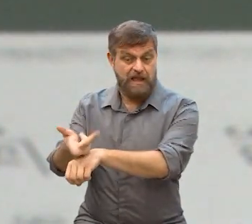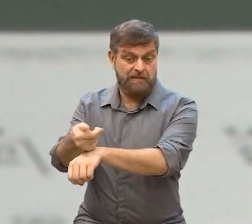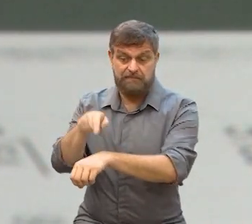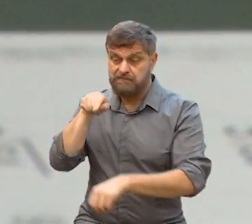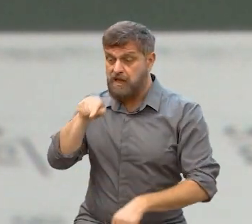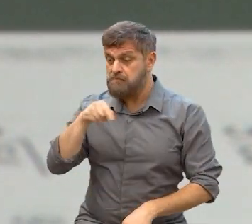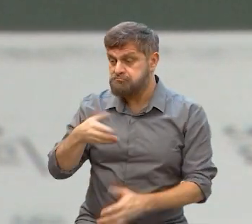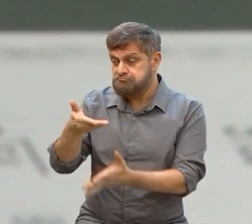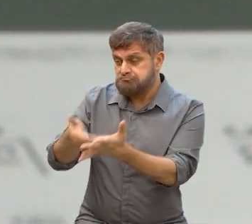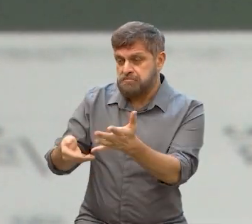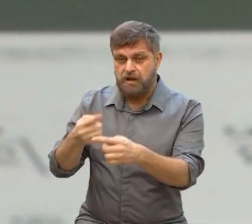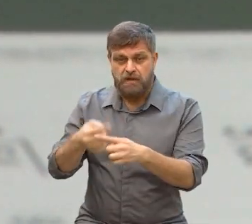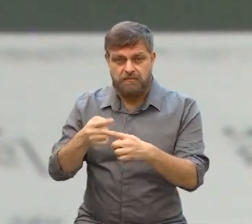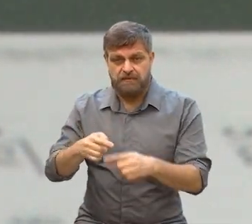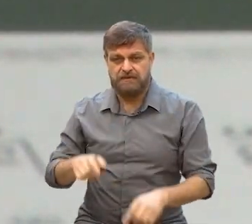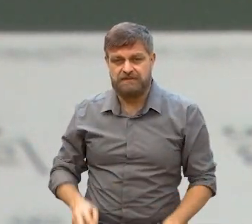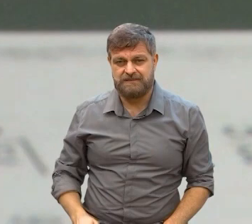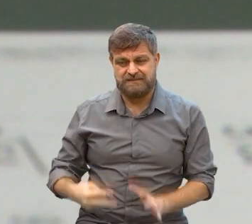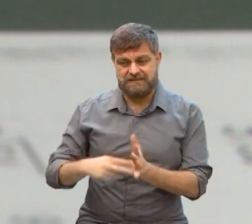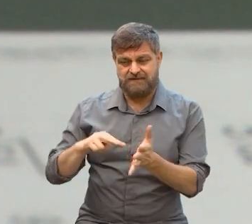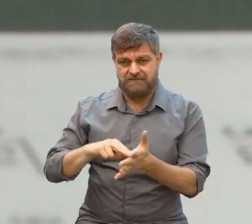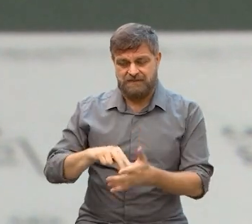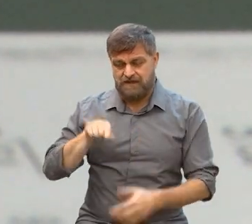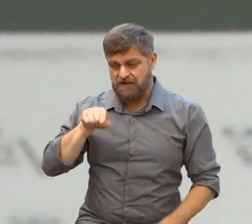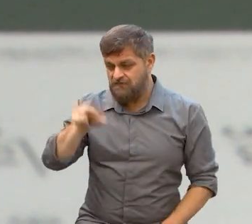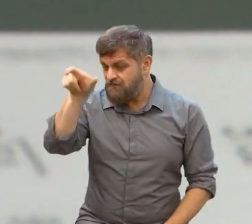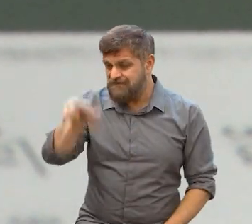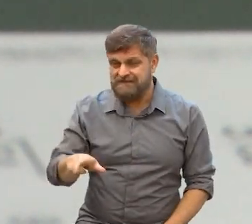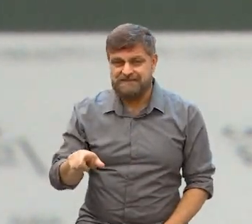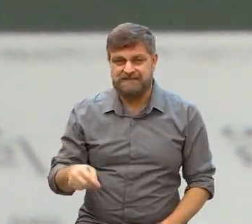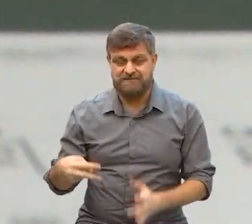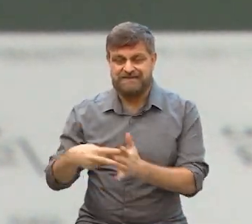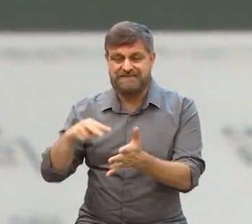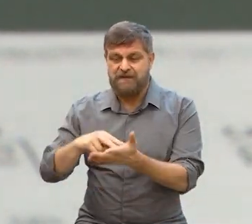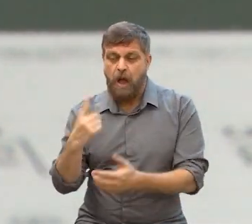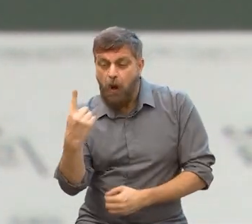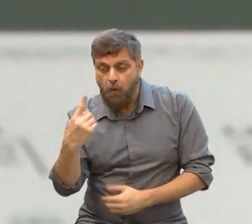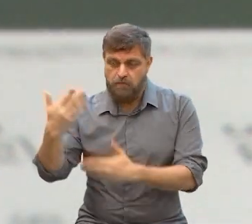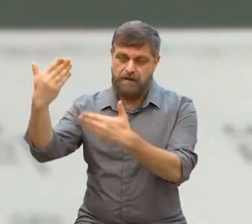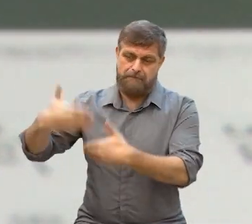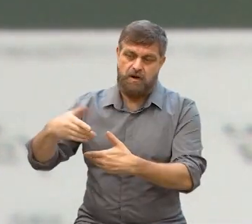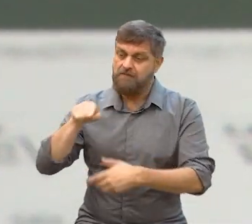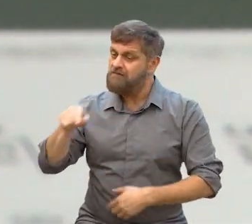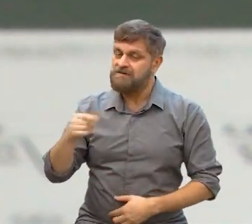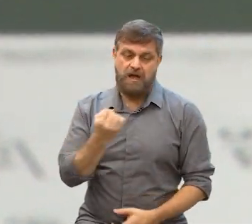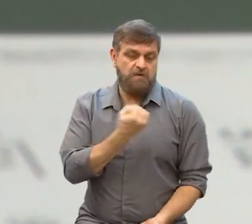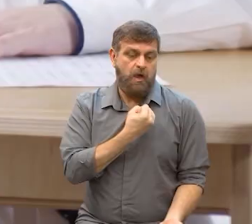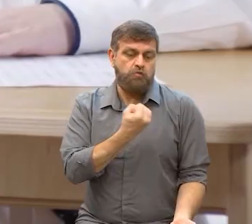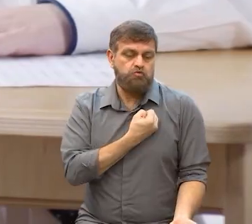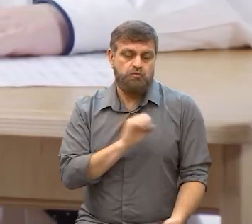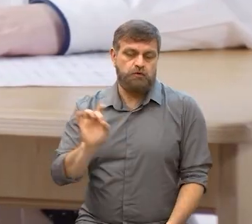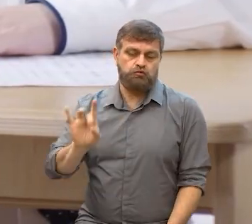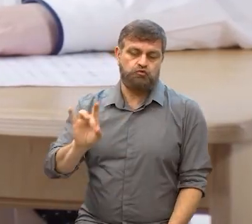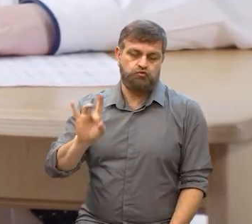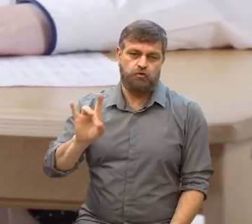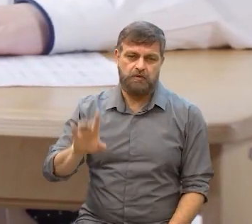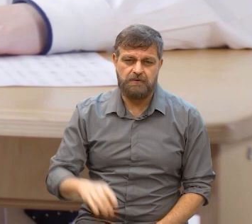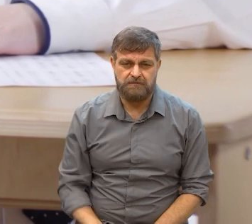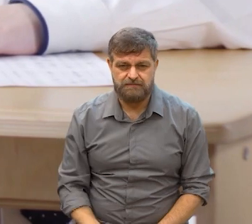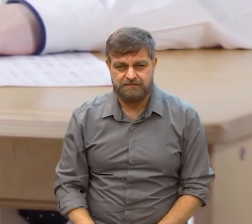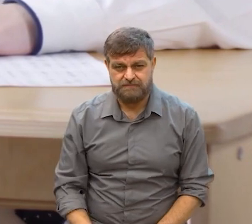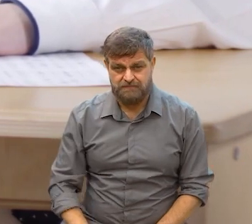aluno. Porque é aquela história, você não é a sua nota. Você não é um número, né? Você não é um número. E